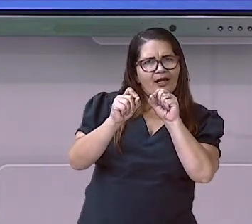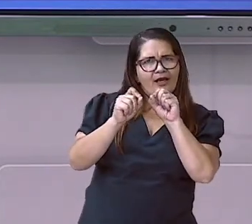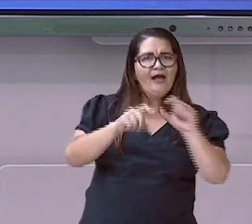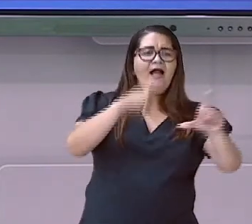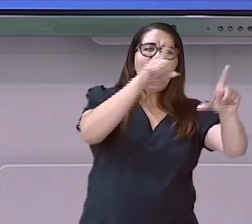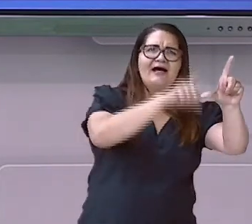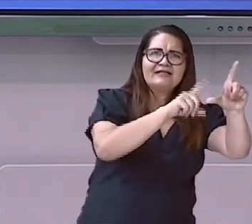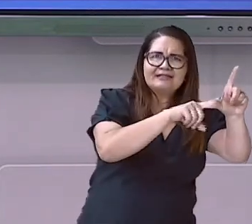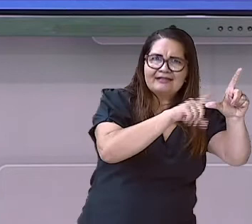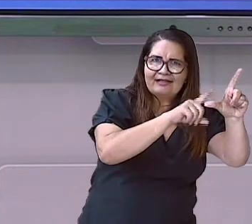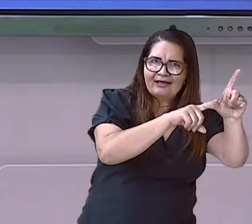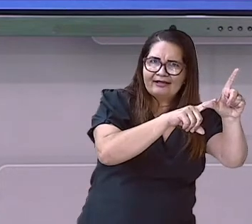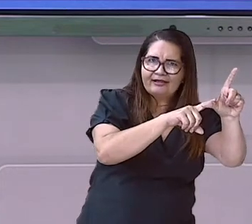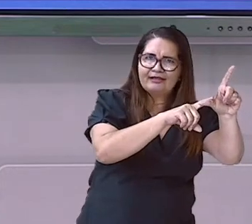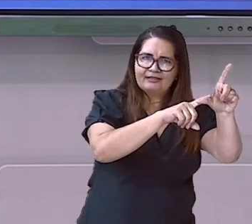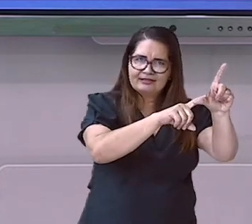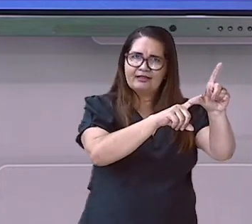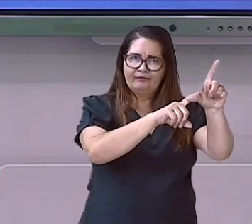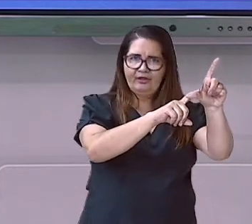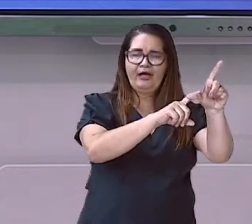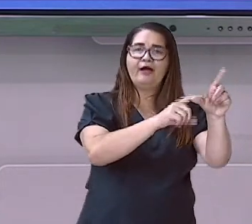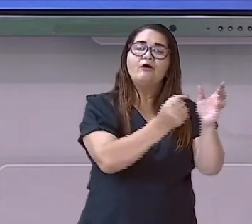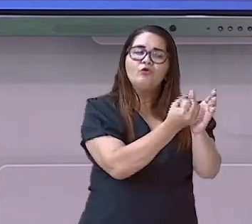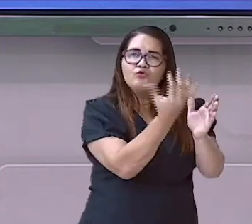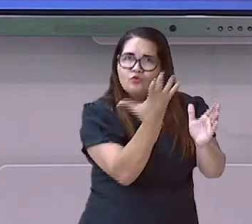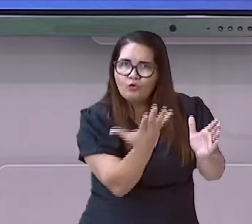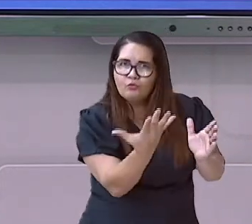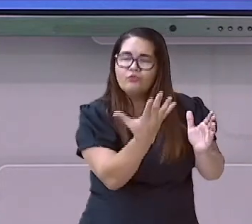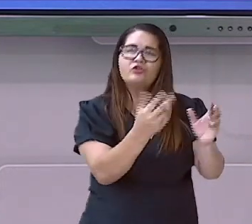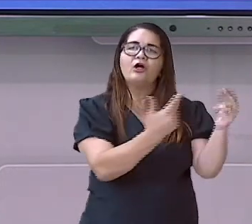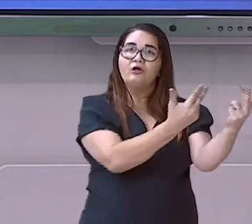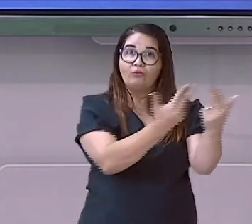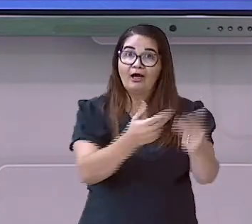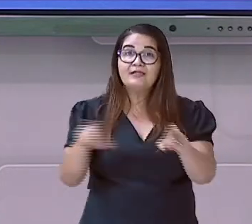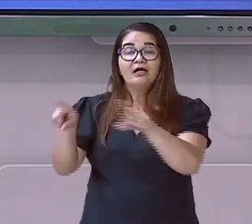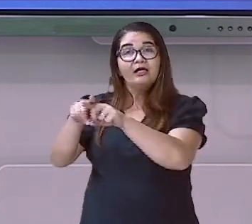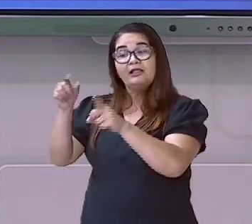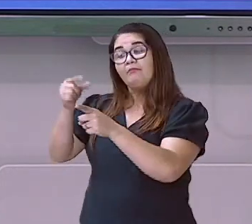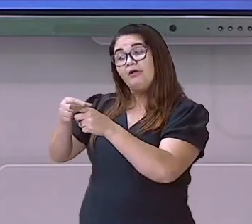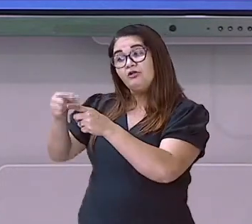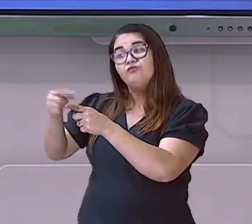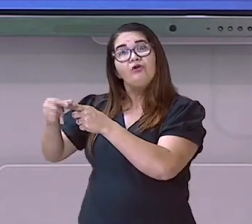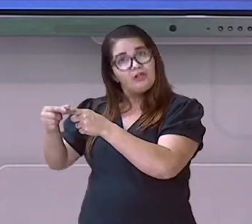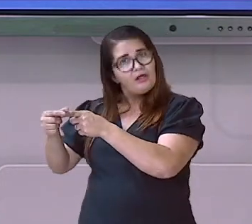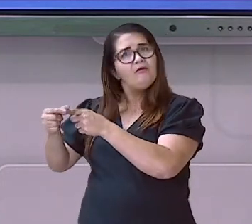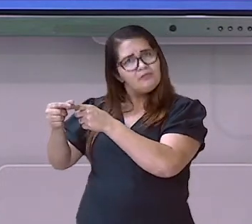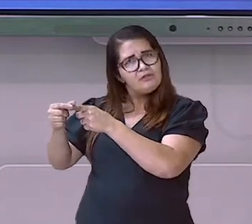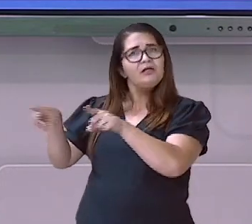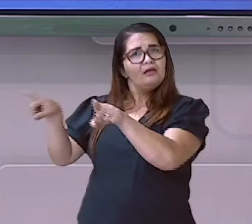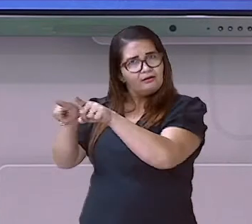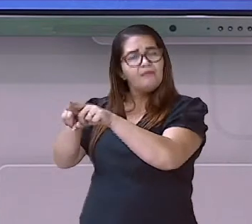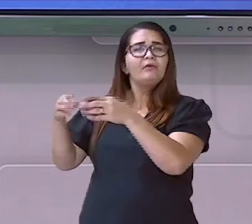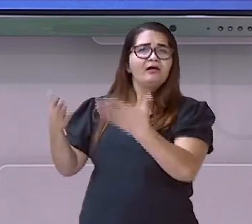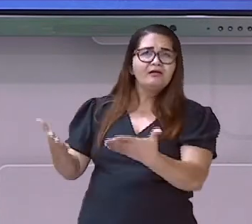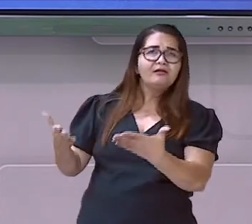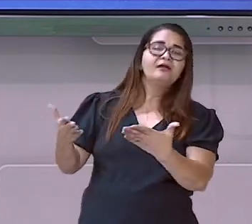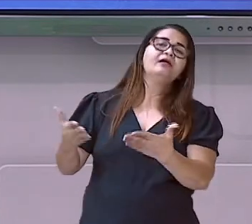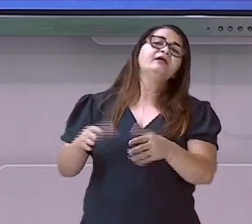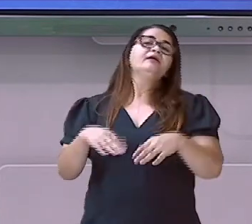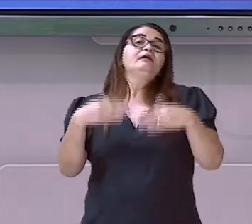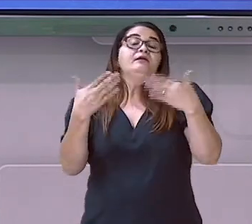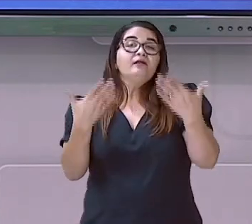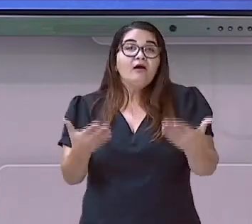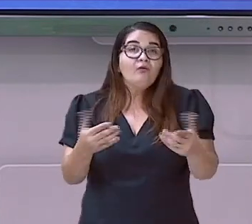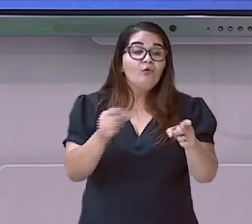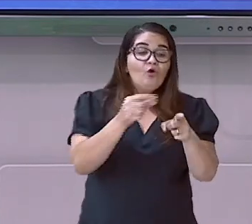mesma quantidade de fonema. Ah, então eu posso dizer que os fonemas sempre vão ser